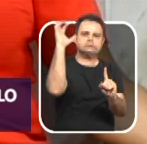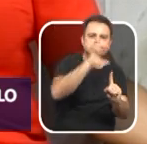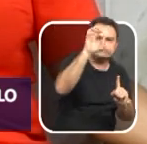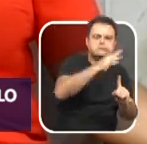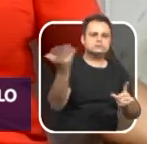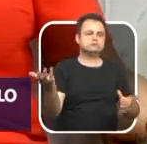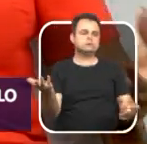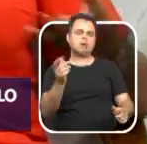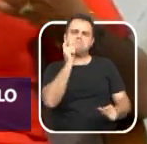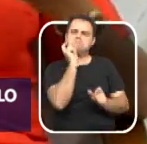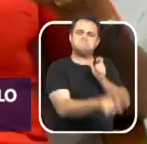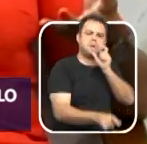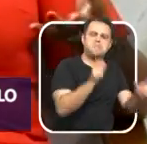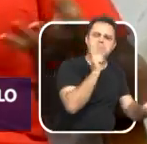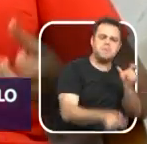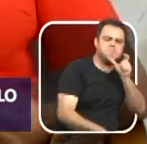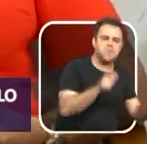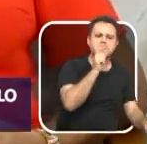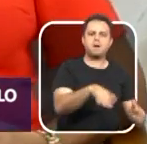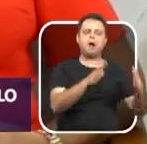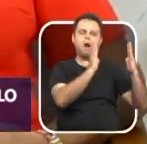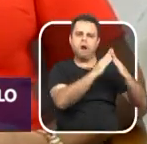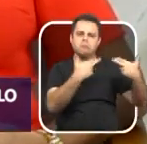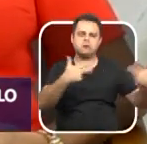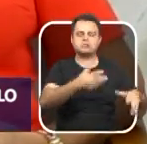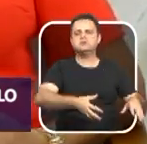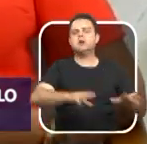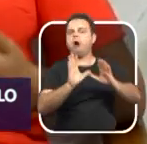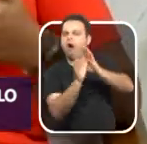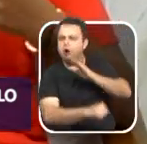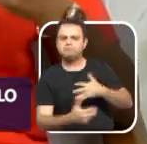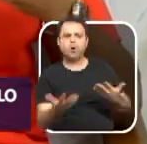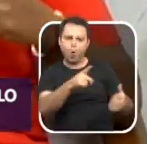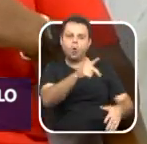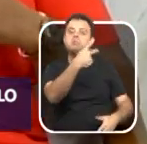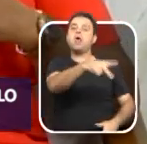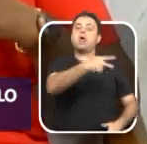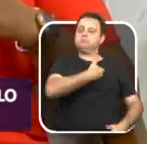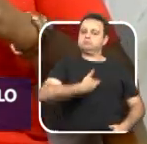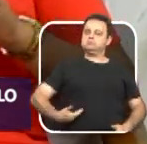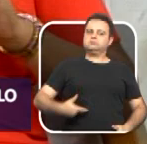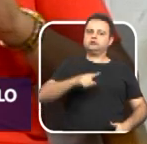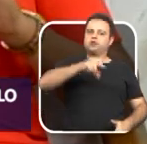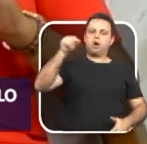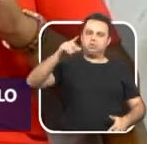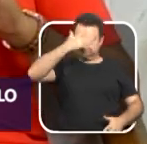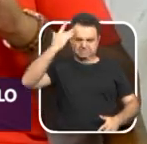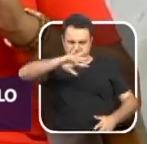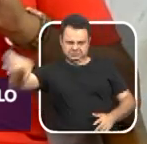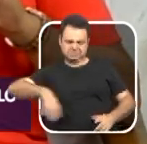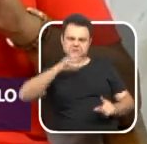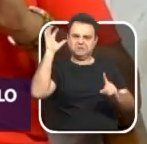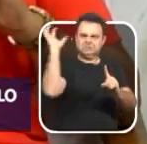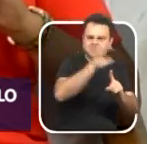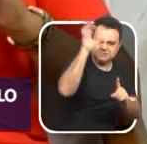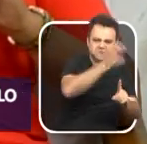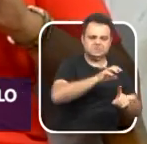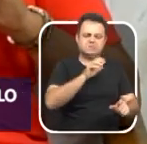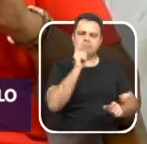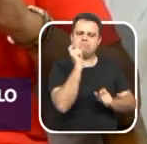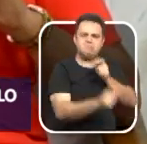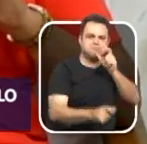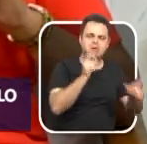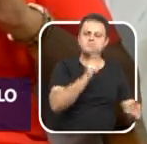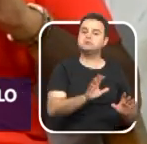Então, essas coisas elas têm que ser divulgadas, porque quem está sofrendo a violência acha que às vezes é normal, porque veio de